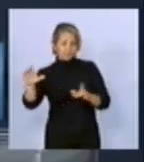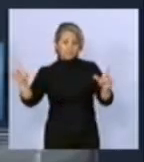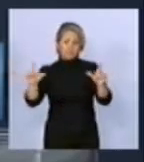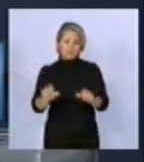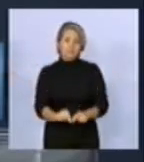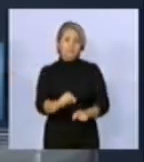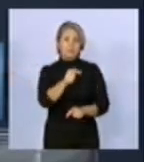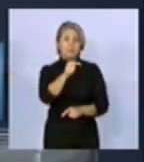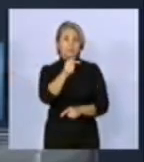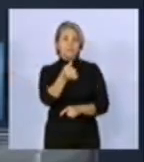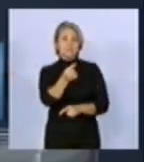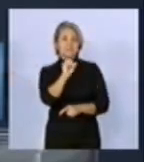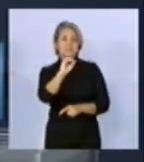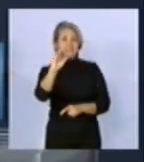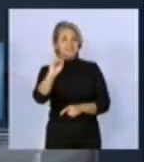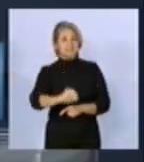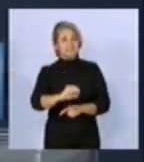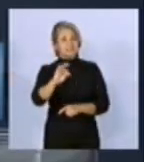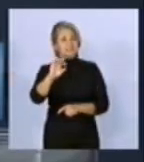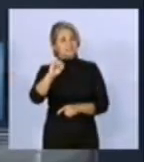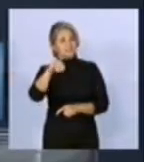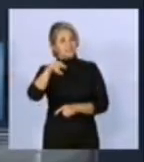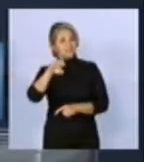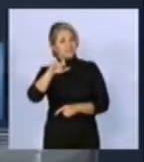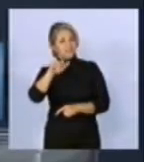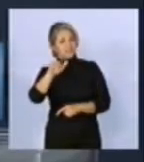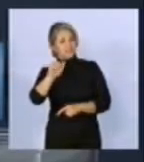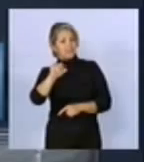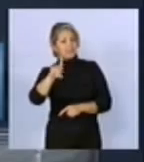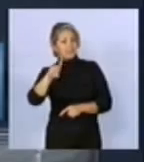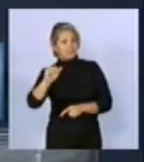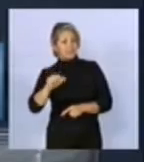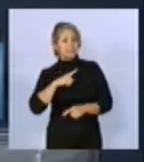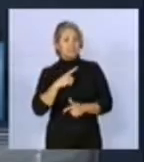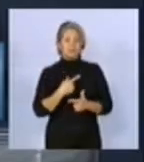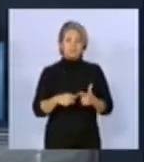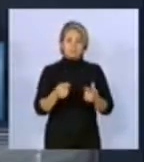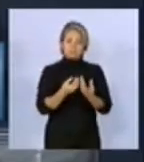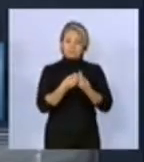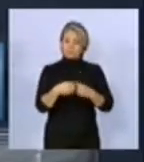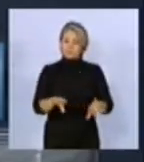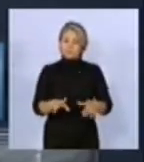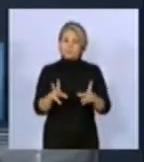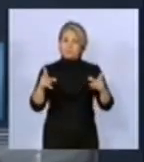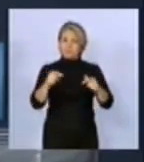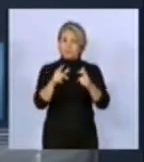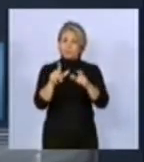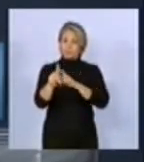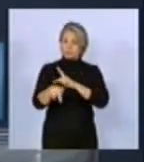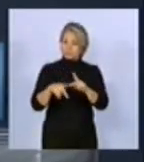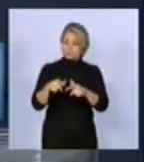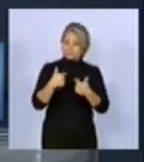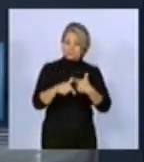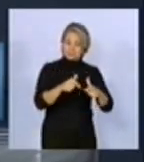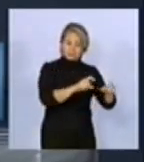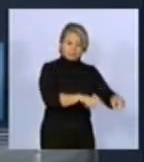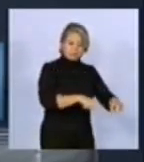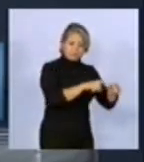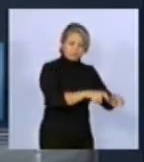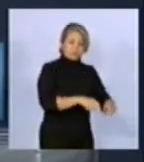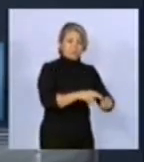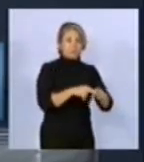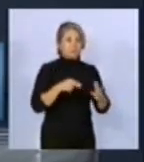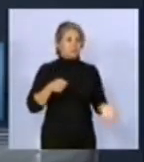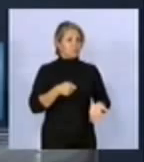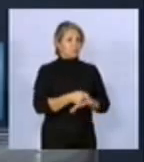sustentabilidade econômica dos produtores e da região tendo em vista que a produção nesses patamares não se paga